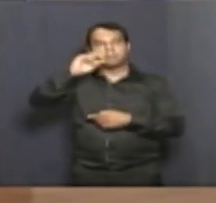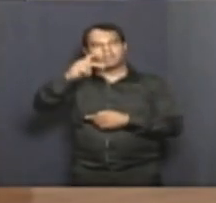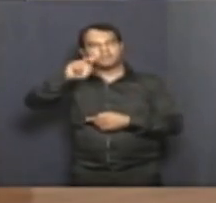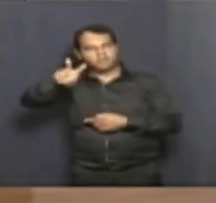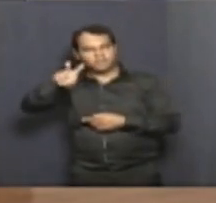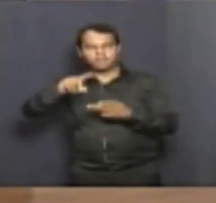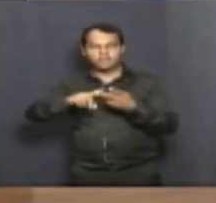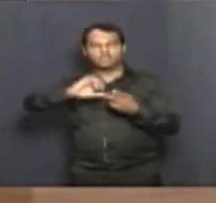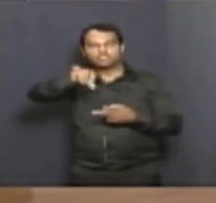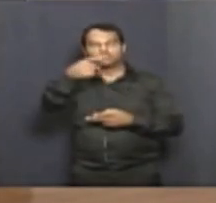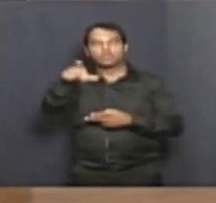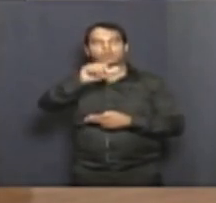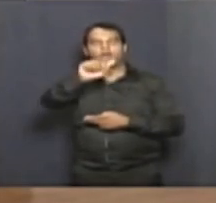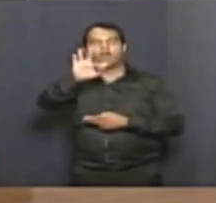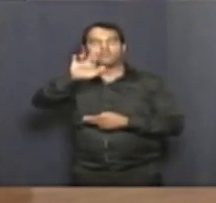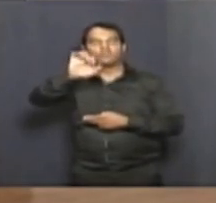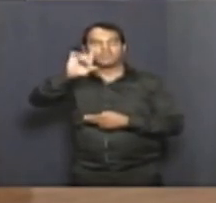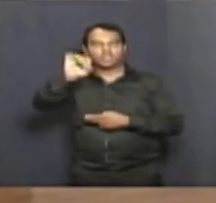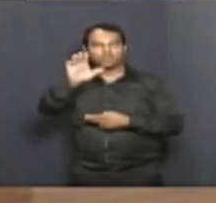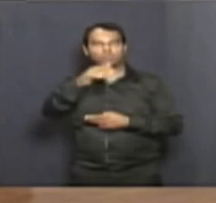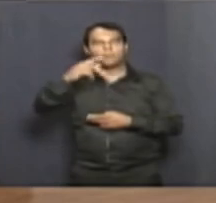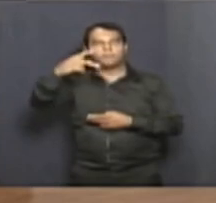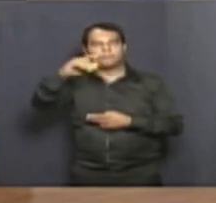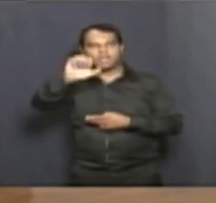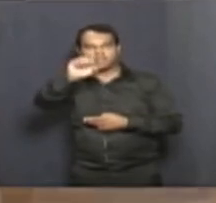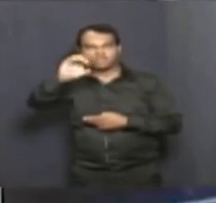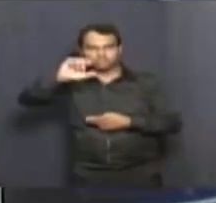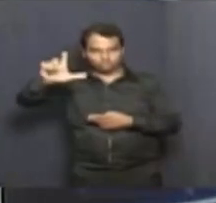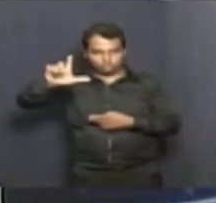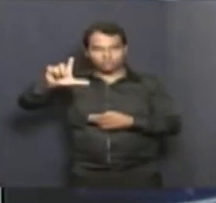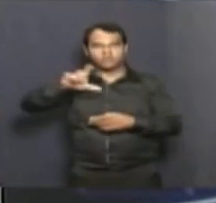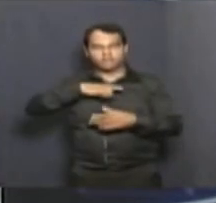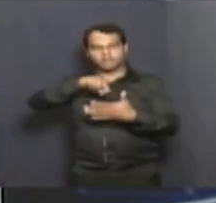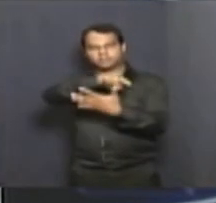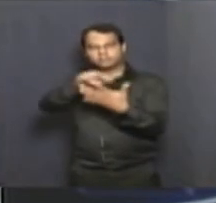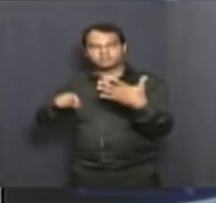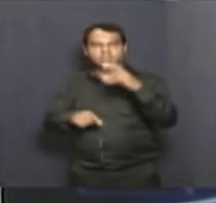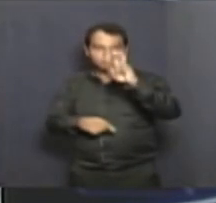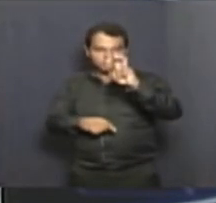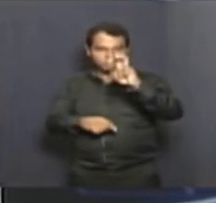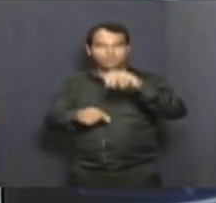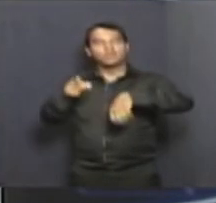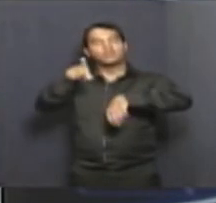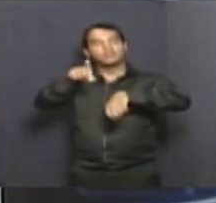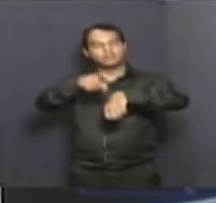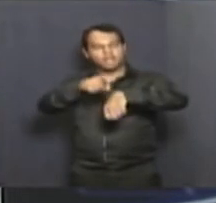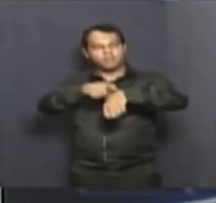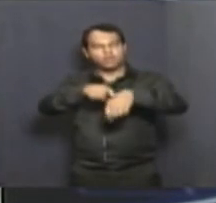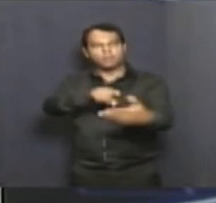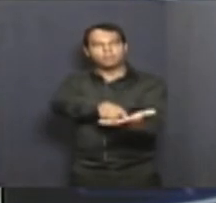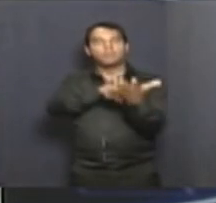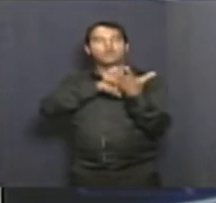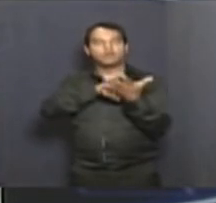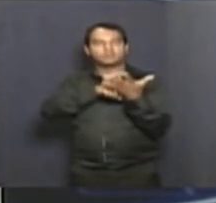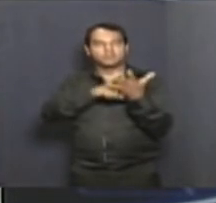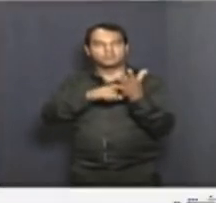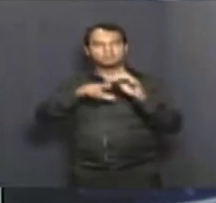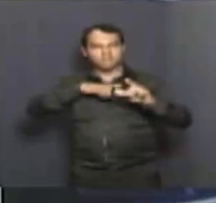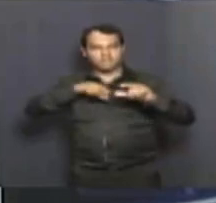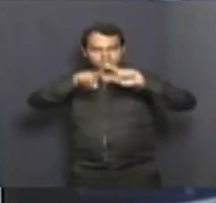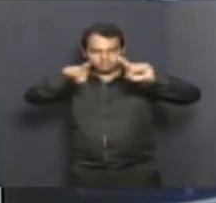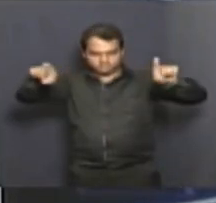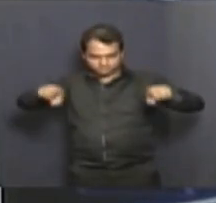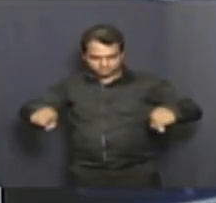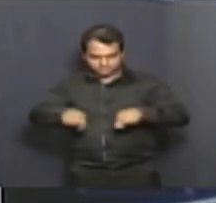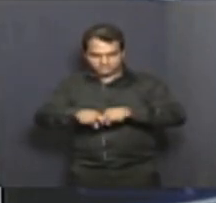no pessoal serão cinco blocos e o tempo de cada manifestação aparecerá para os candidatos na tela aqui em frente essa tela que